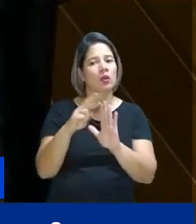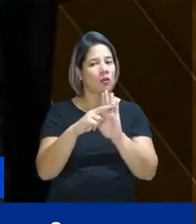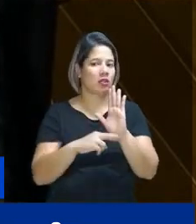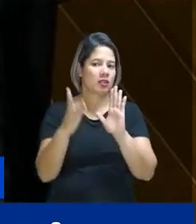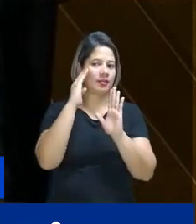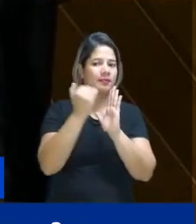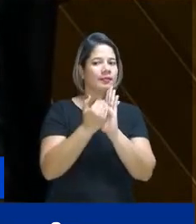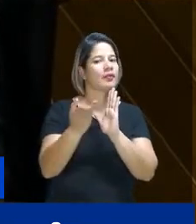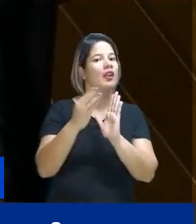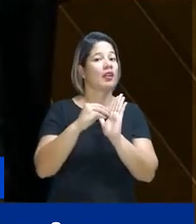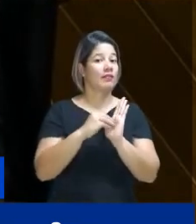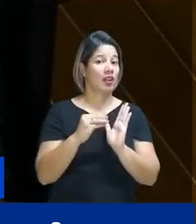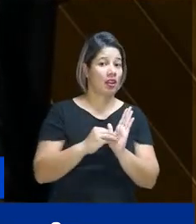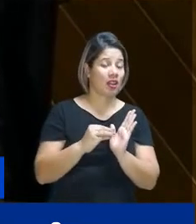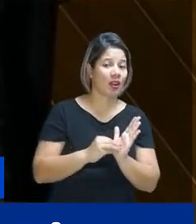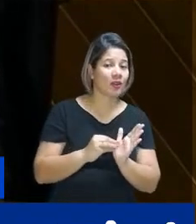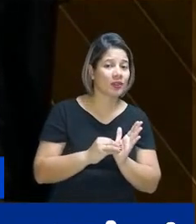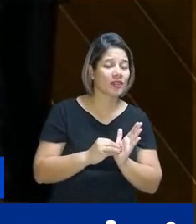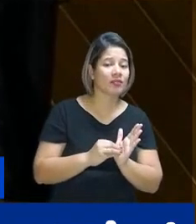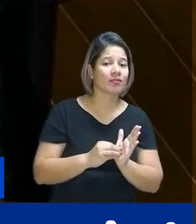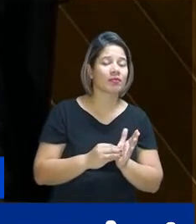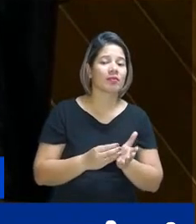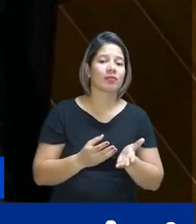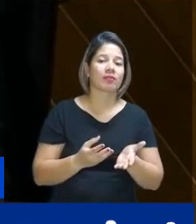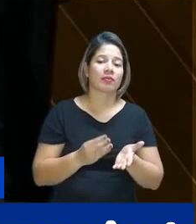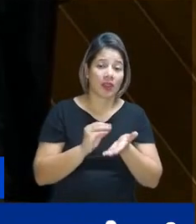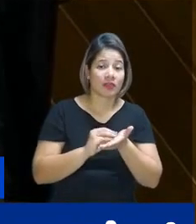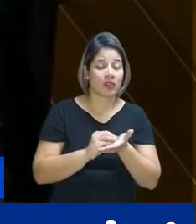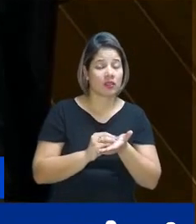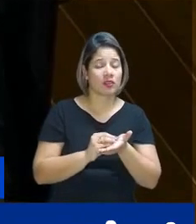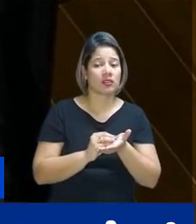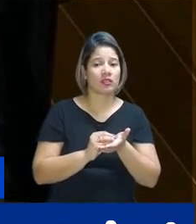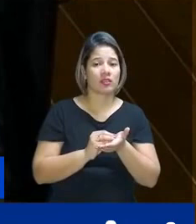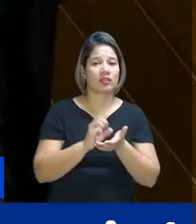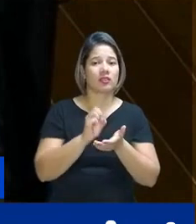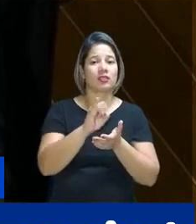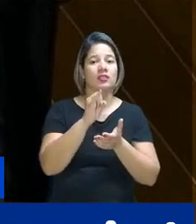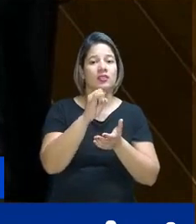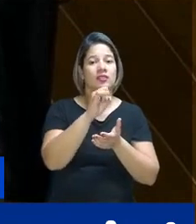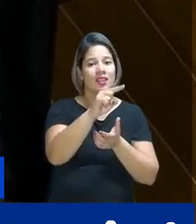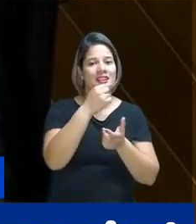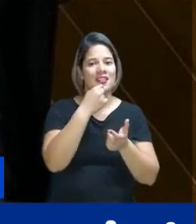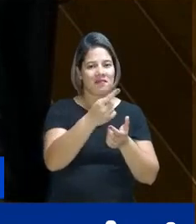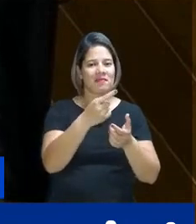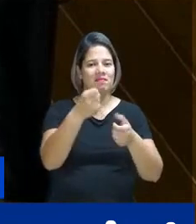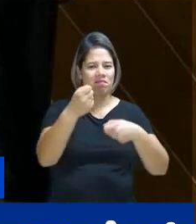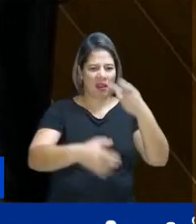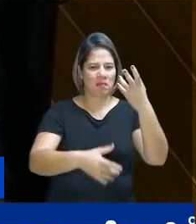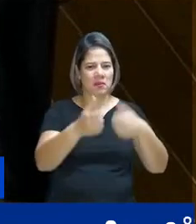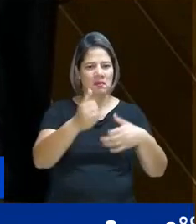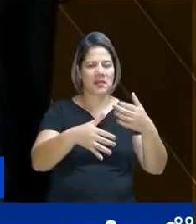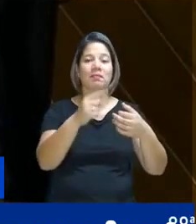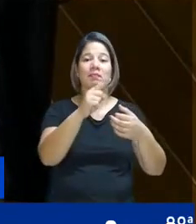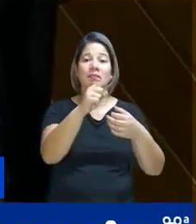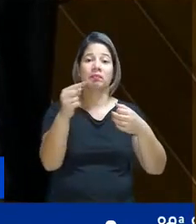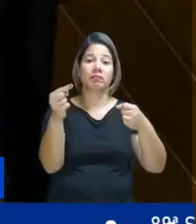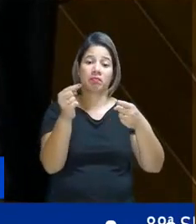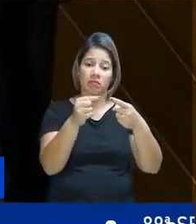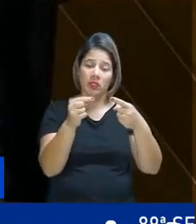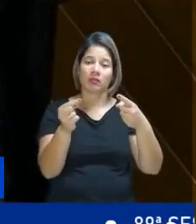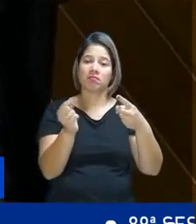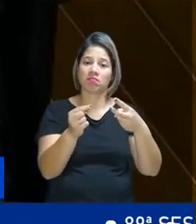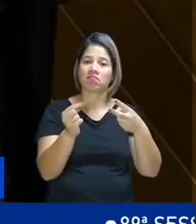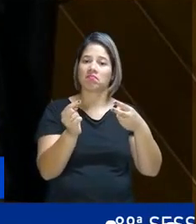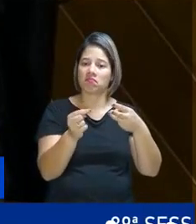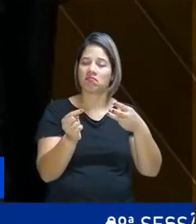somenos importância que não comprometam as contas. No caso, ele apontou. As que ele